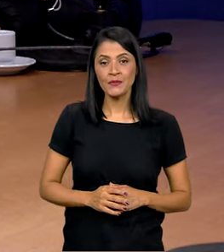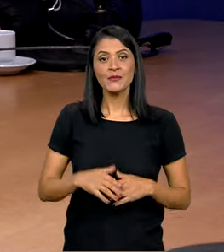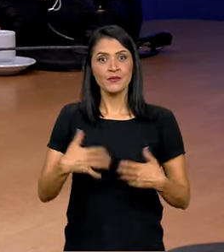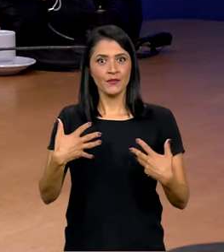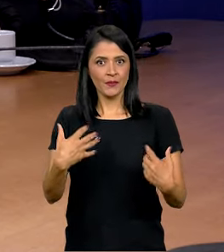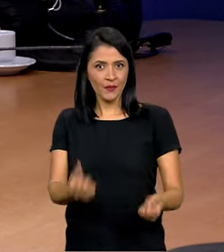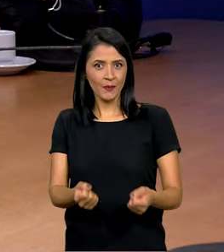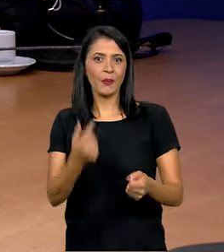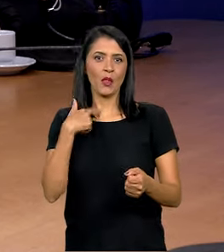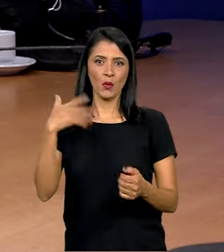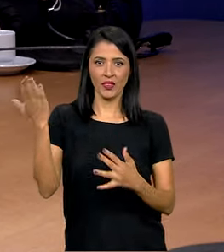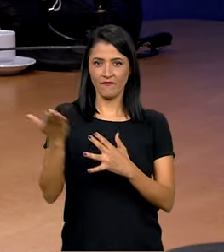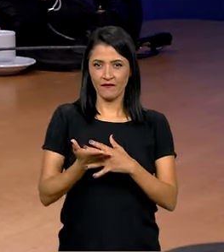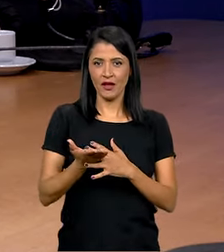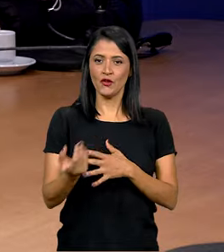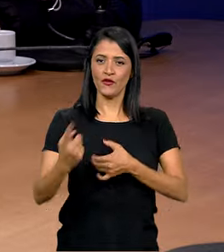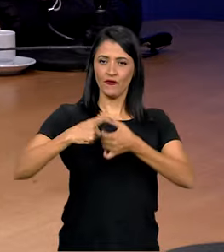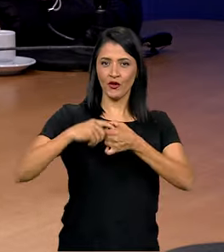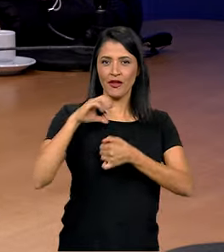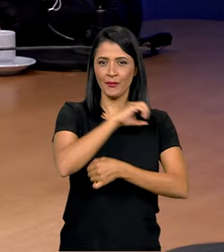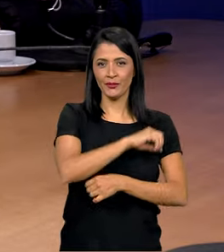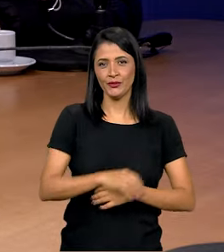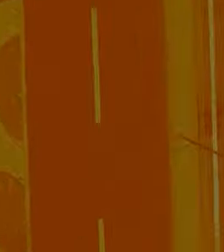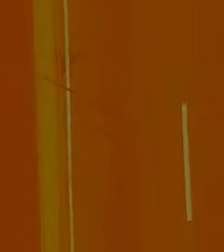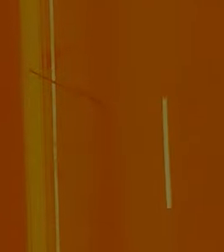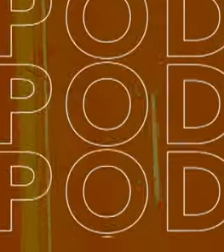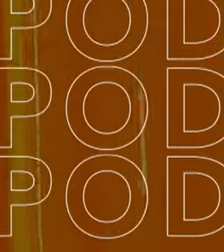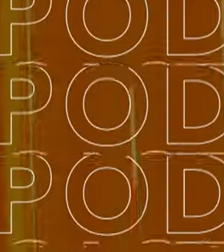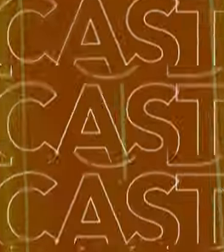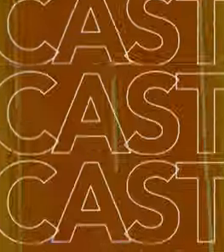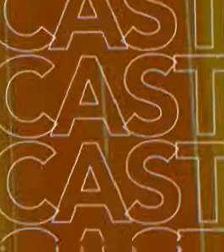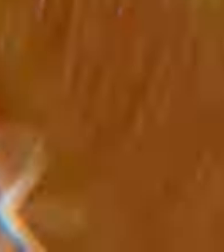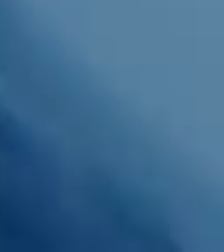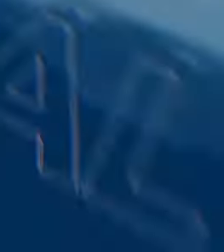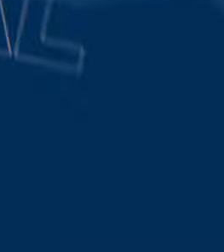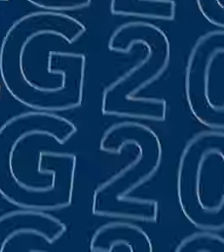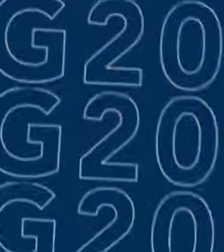Vamos então ao intervalo e a gente volta já